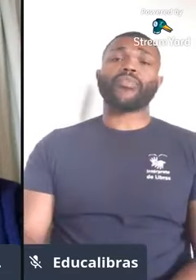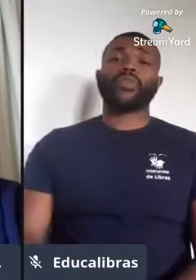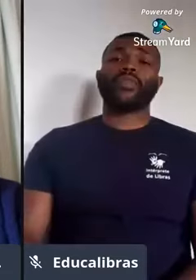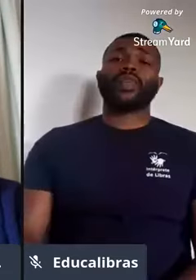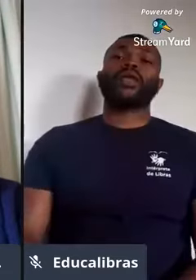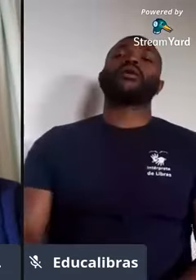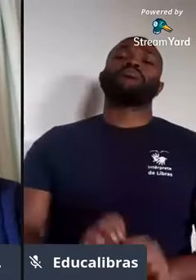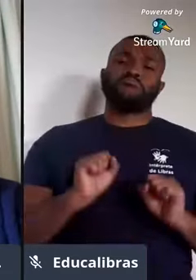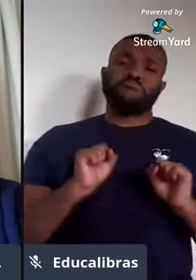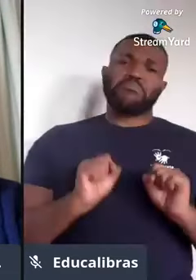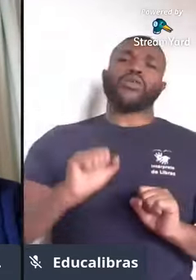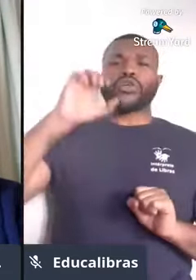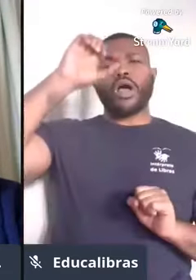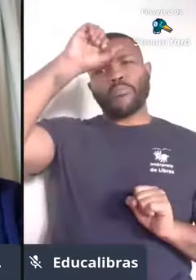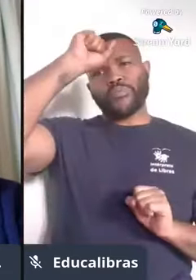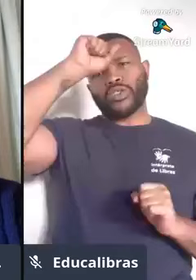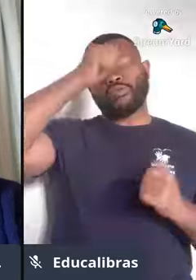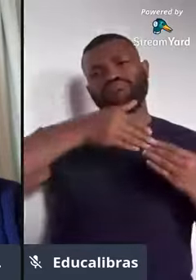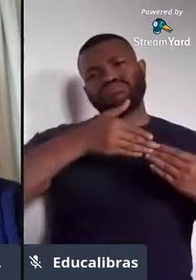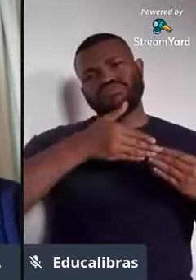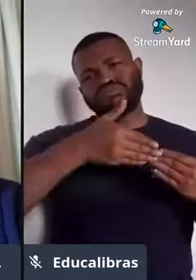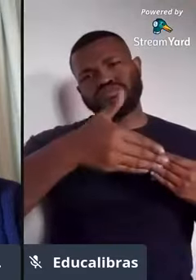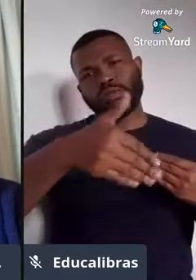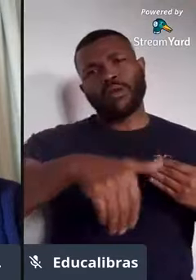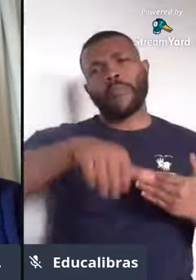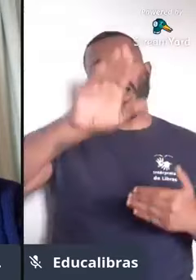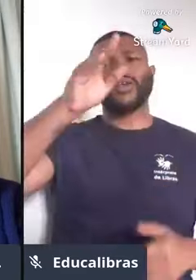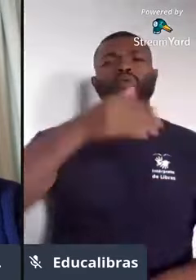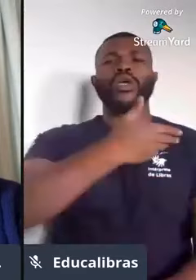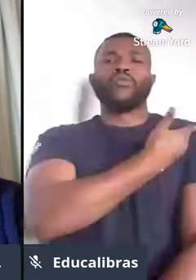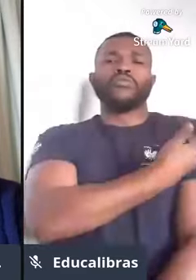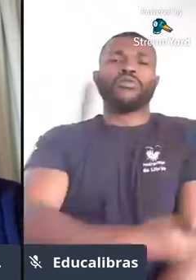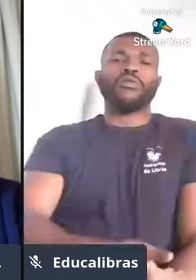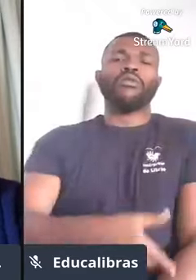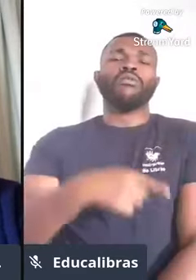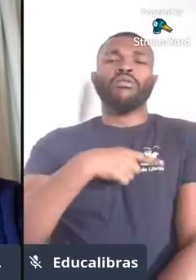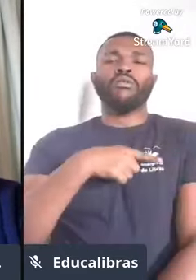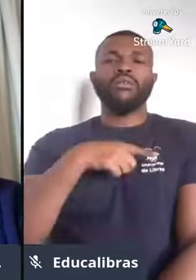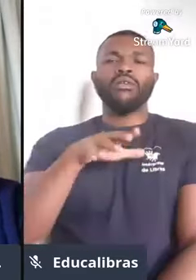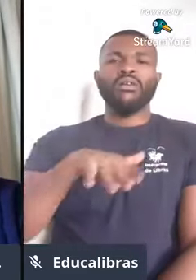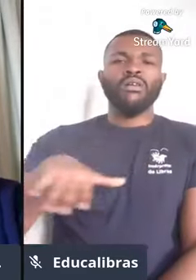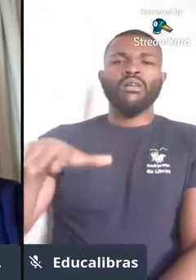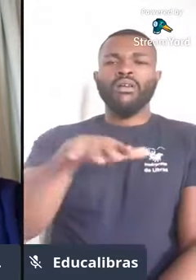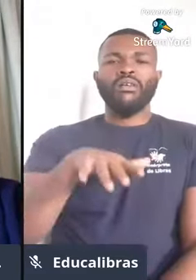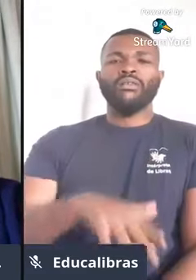ser maior do que aquela que regularmente acontece de um modo geral.